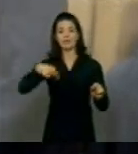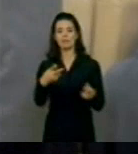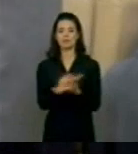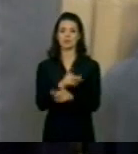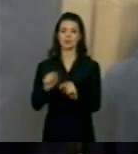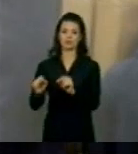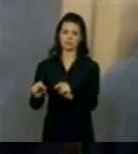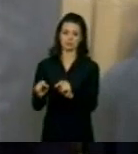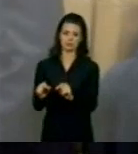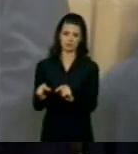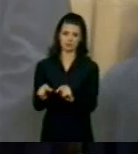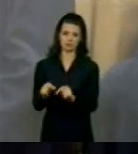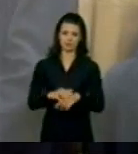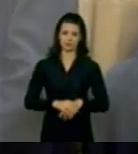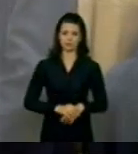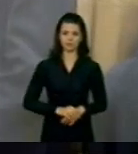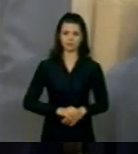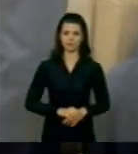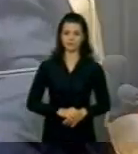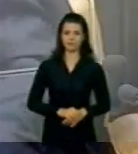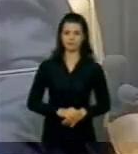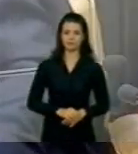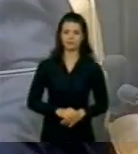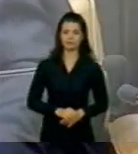atitude surgirão.